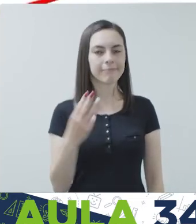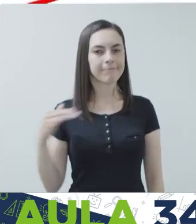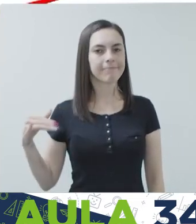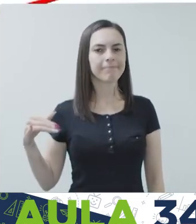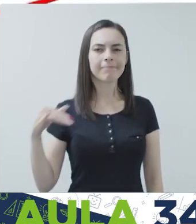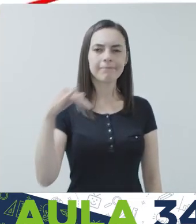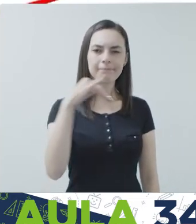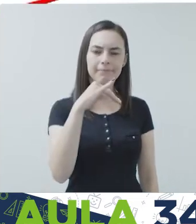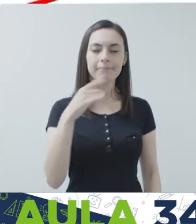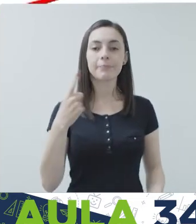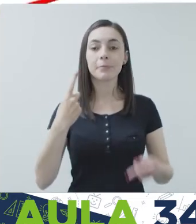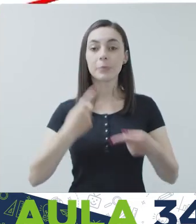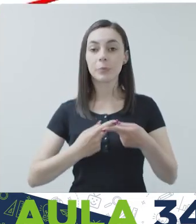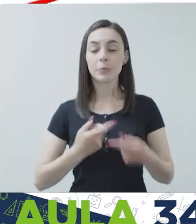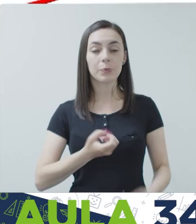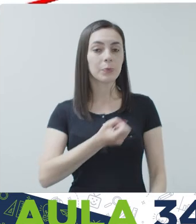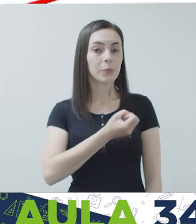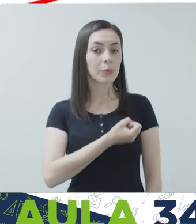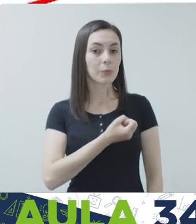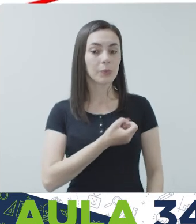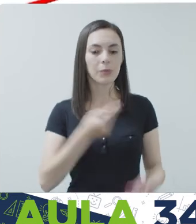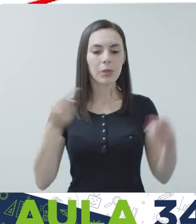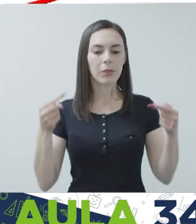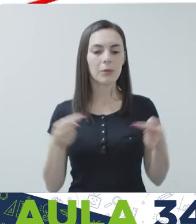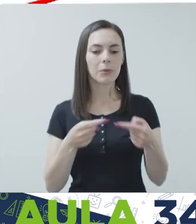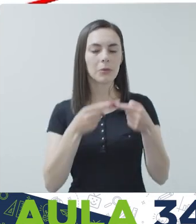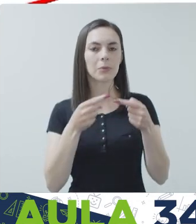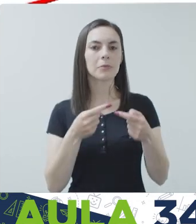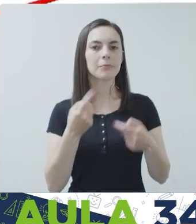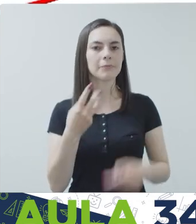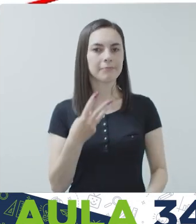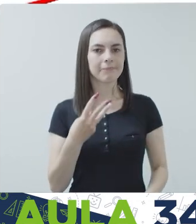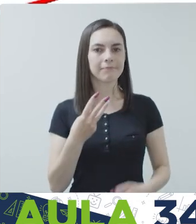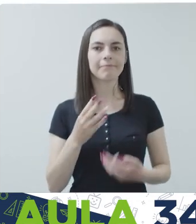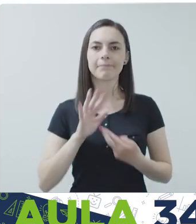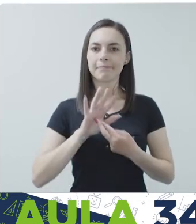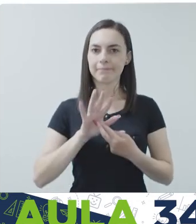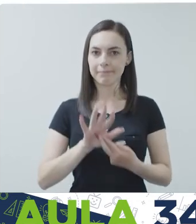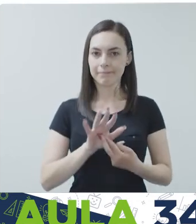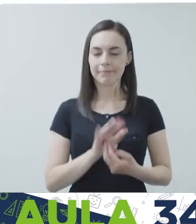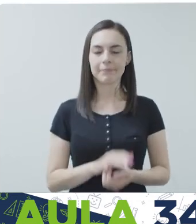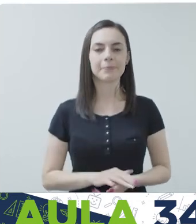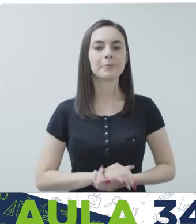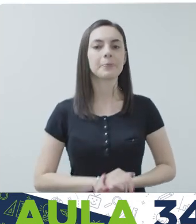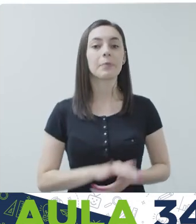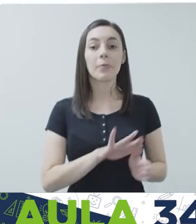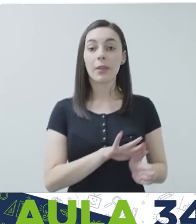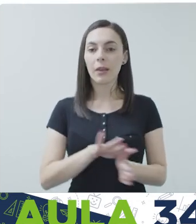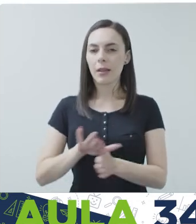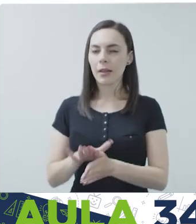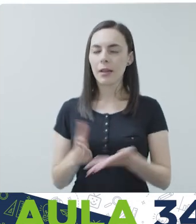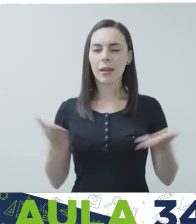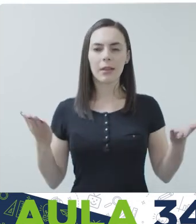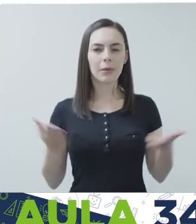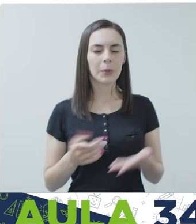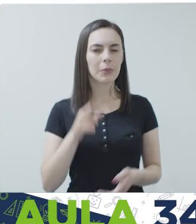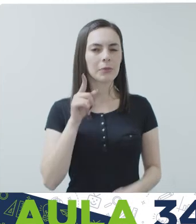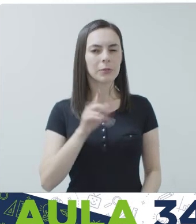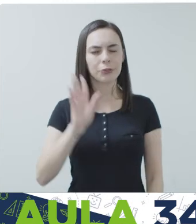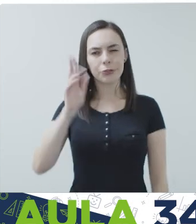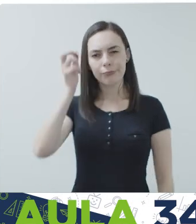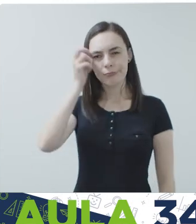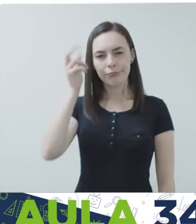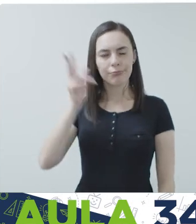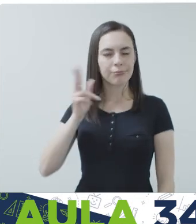3 aviões, porque este número representa a quantidade de 3 aviões. Agora que vocês já estão craques,